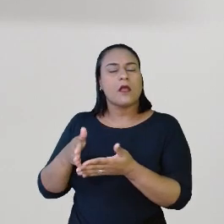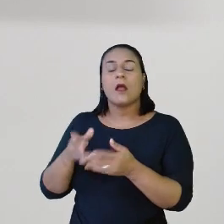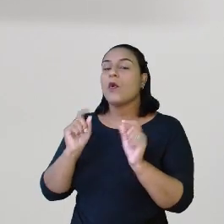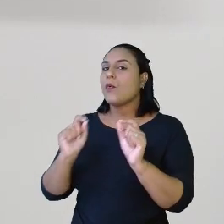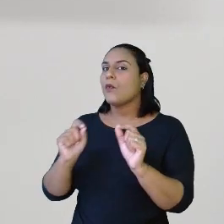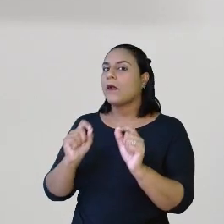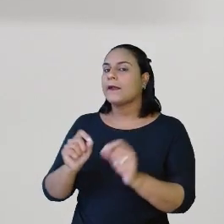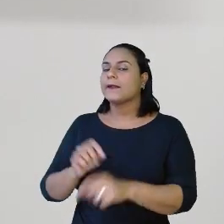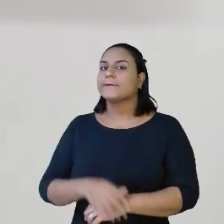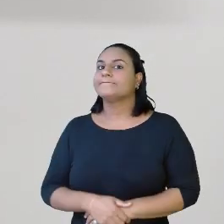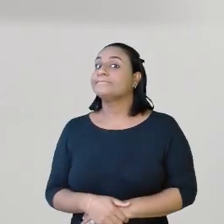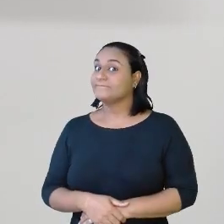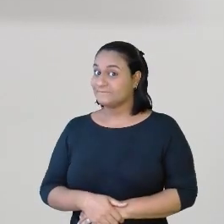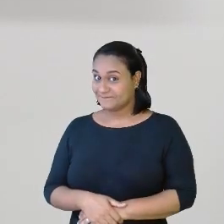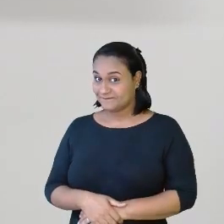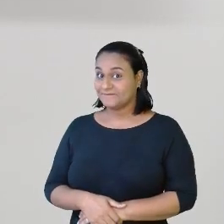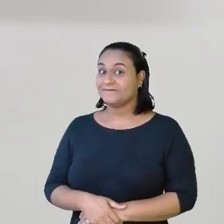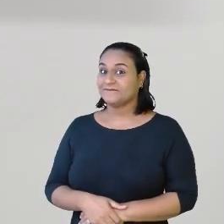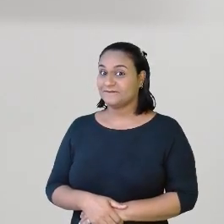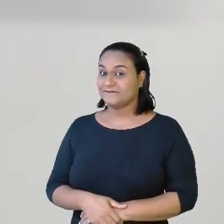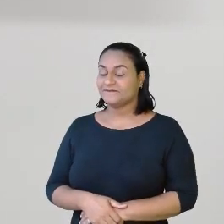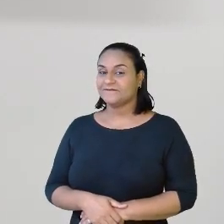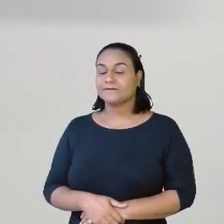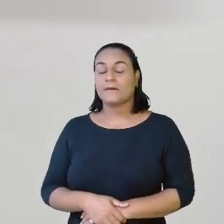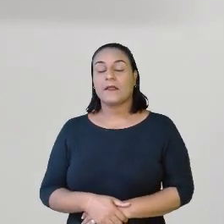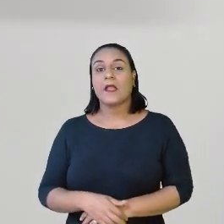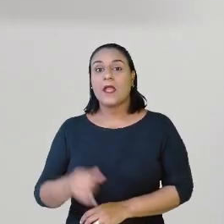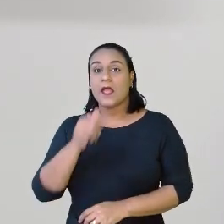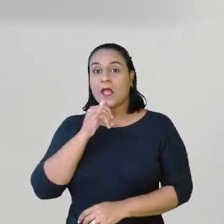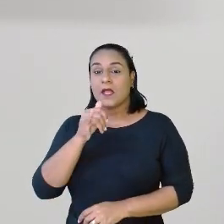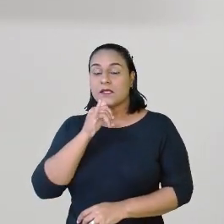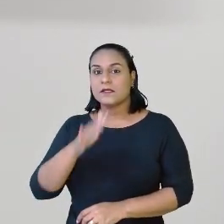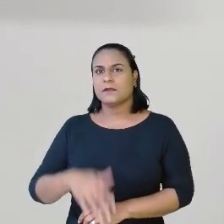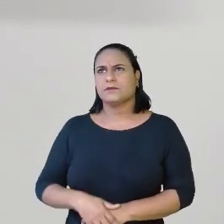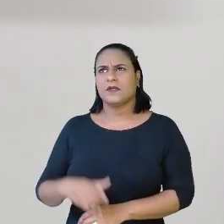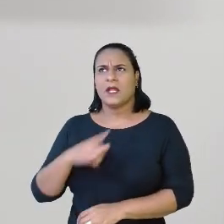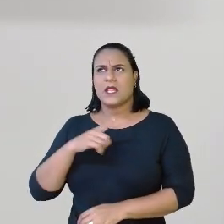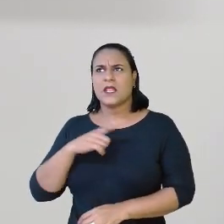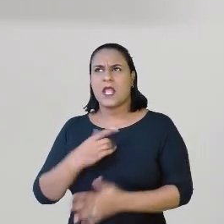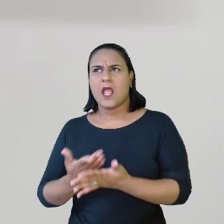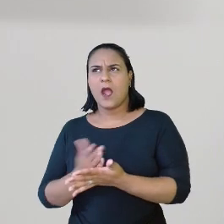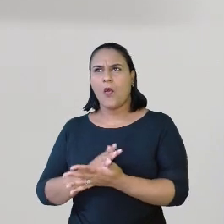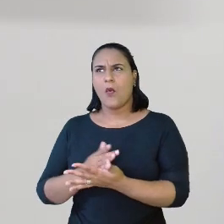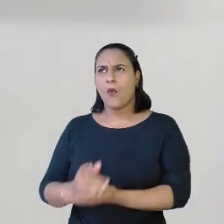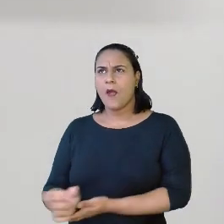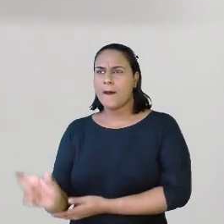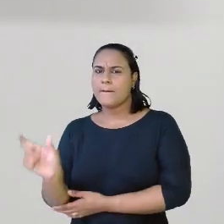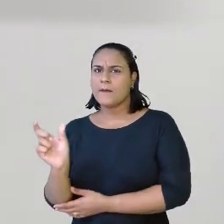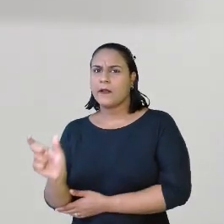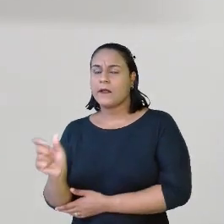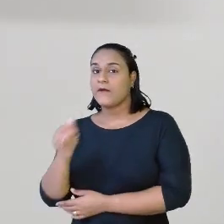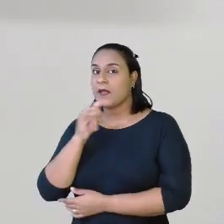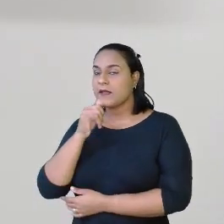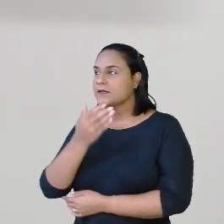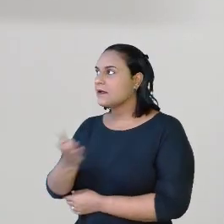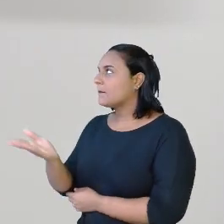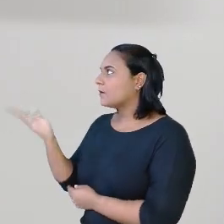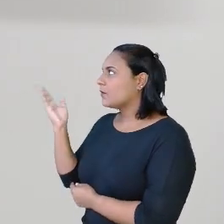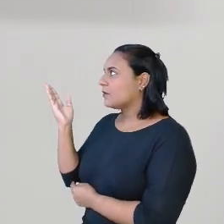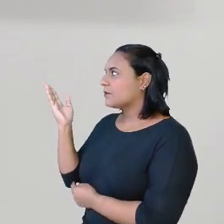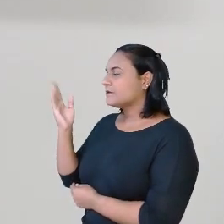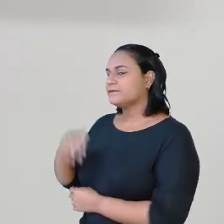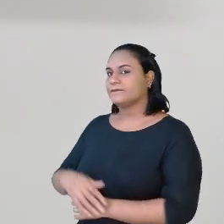tem. A exceção desta regra é o seguinte: existem algumas palavras, por exemplo, como essa que eu trouxe aqui,